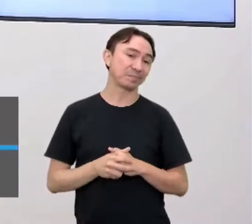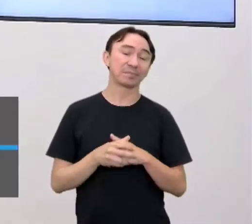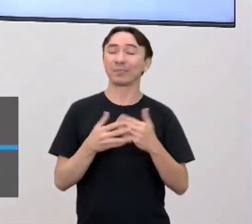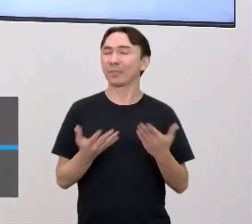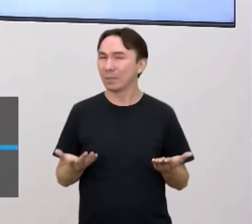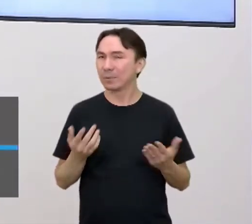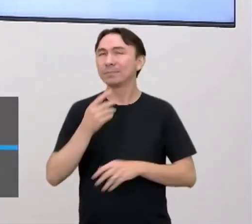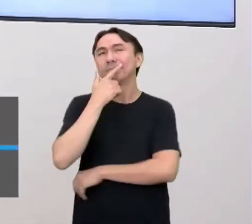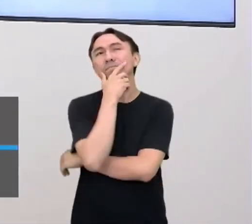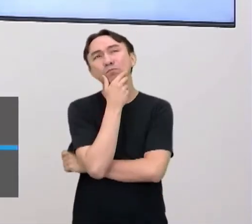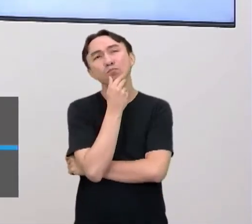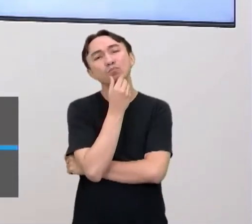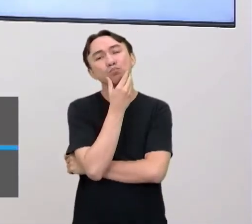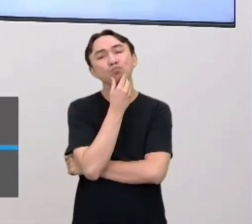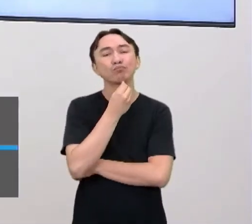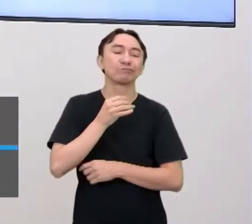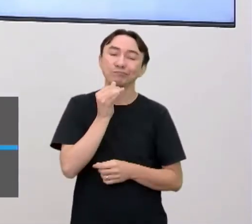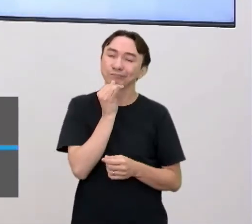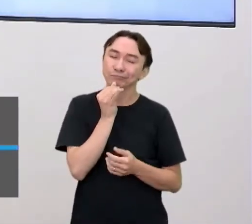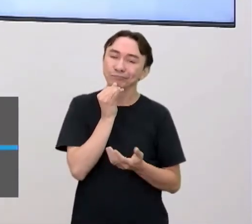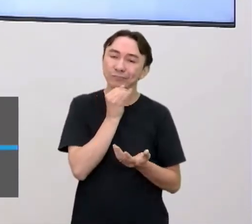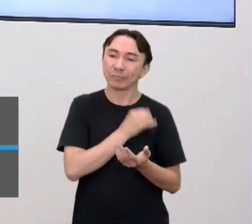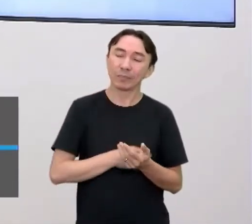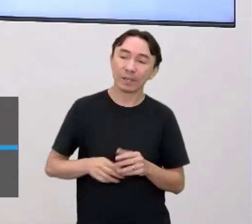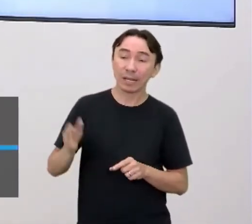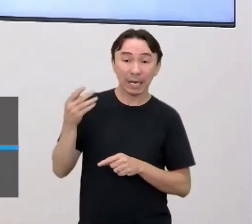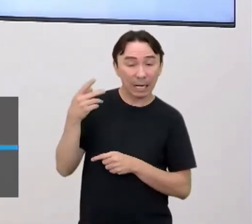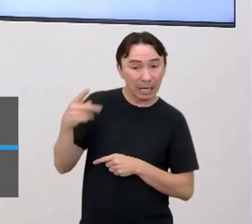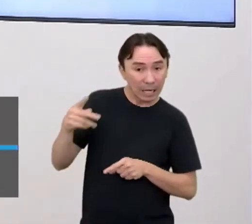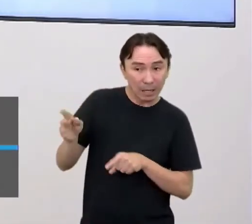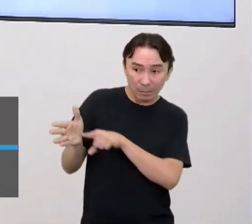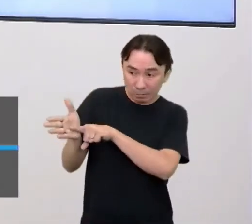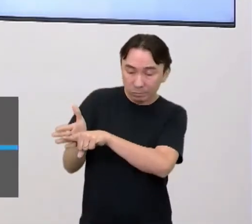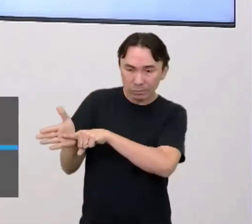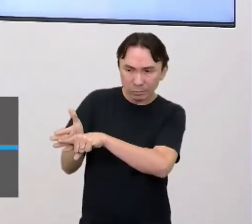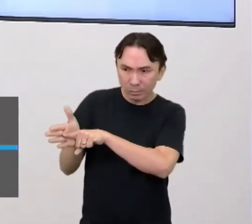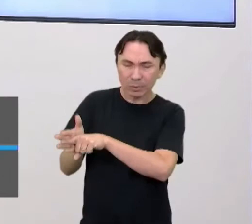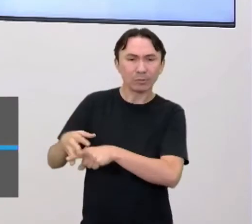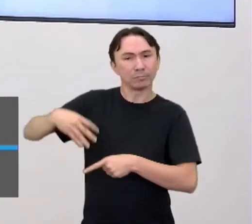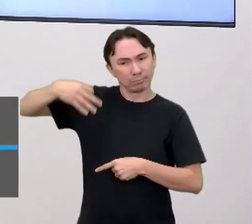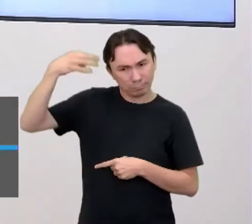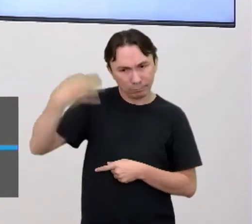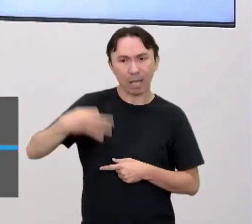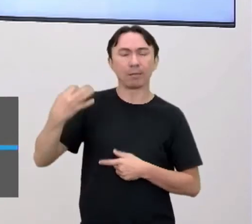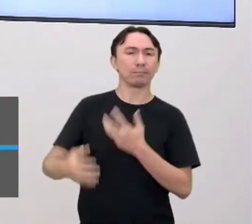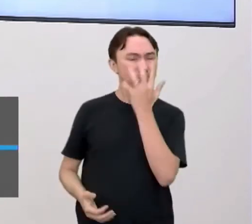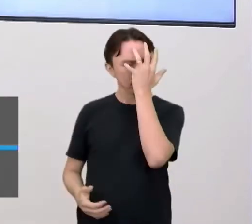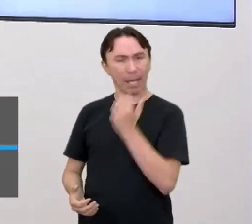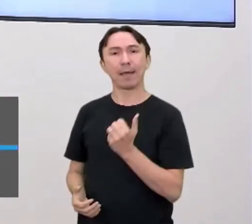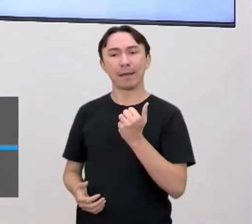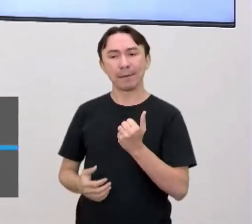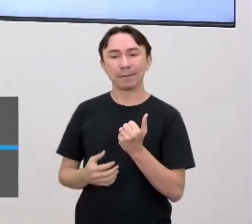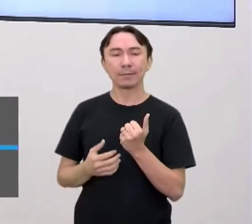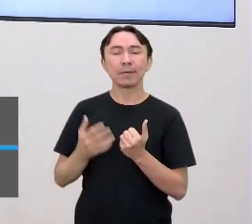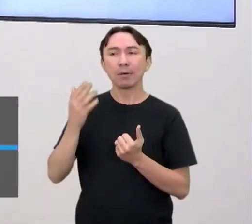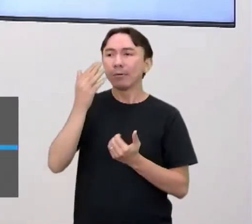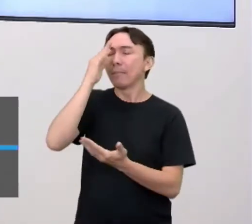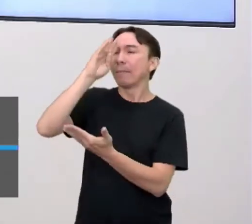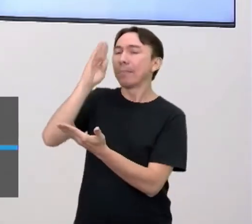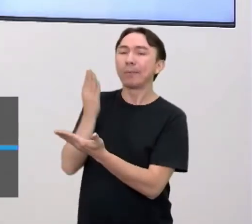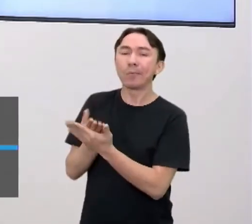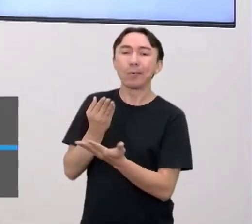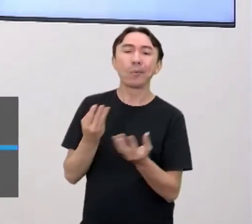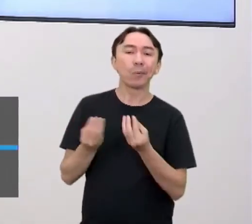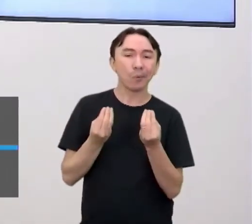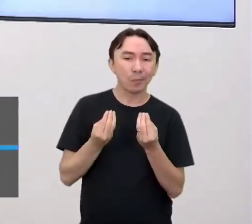acreditar que uma pesquisa, ela de fato é séria? tá? Então a gente precisa pensar primeiro aqui,